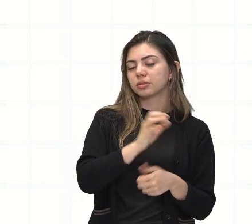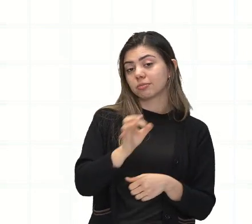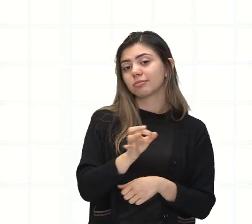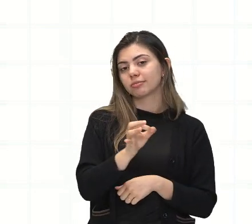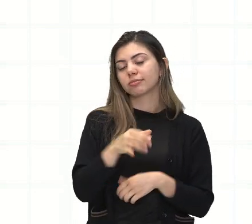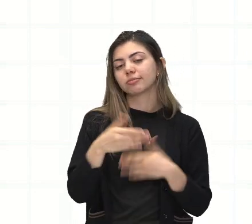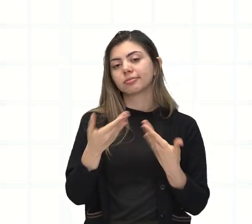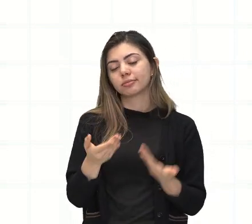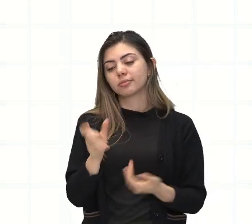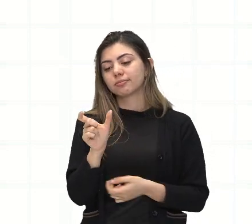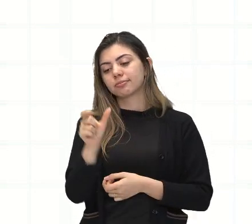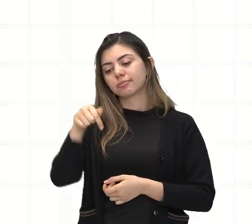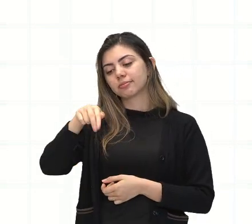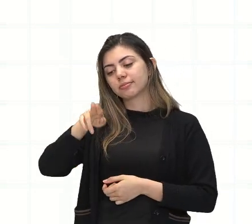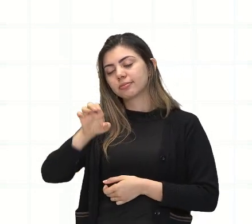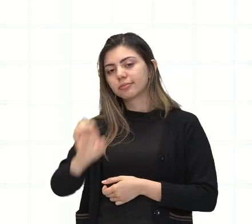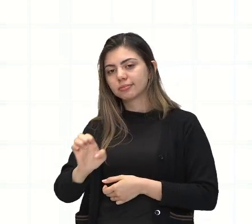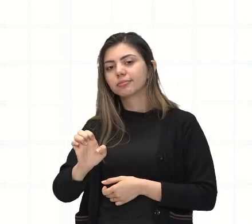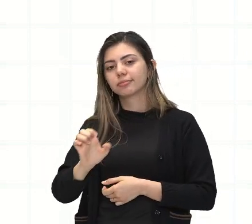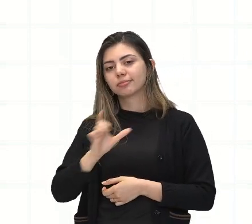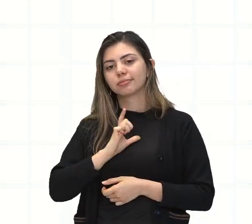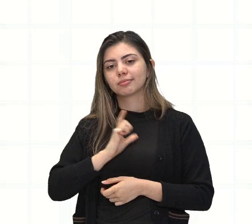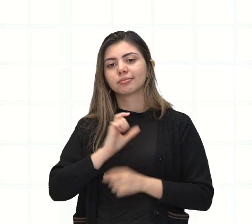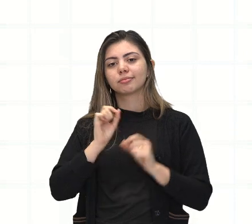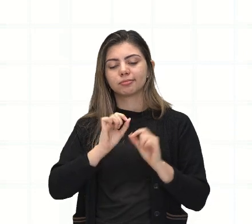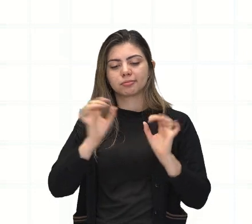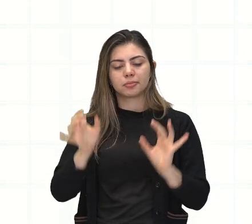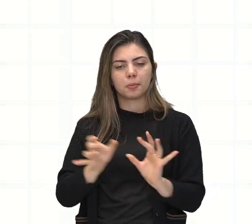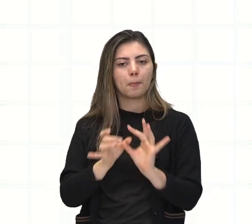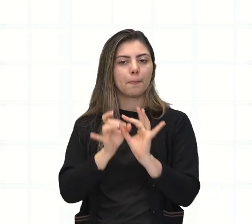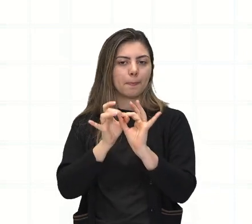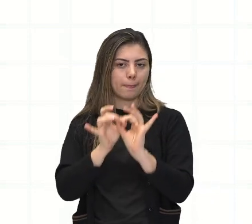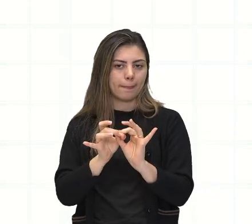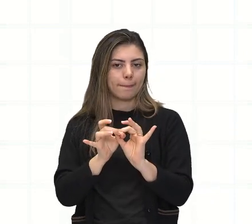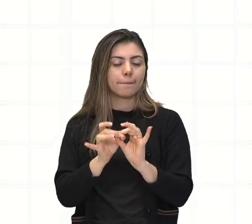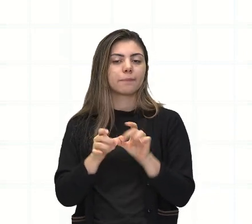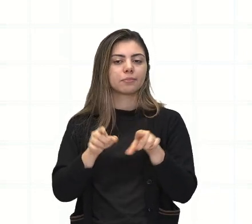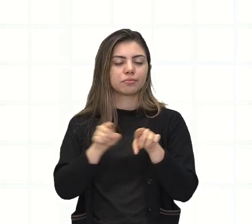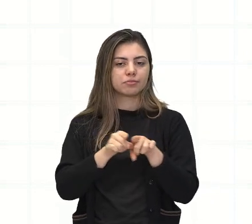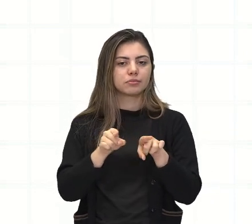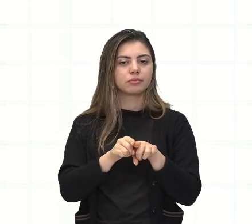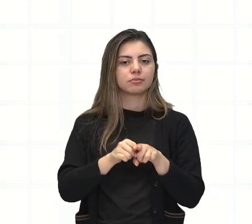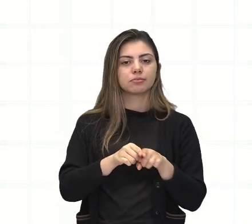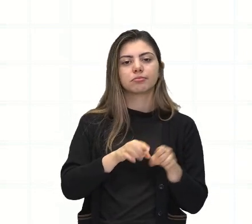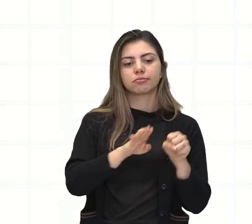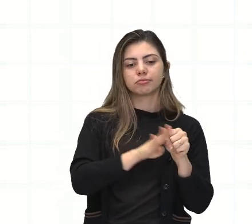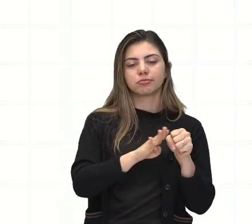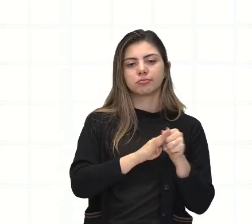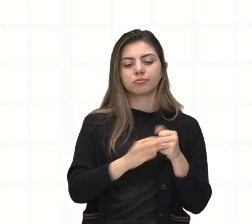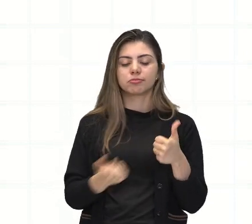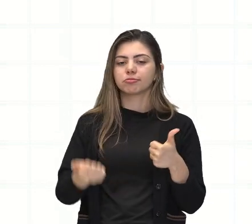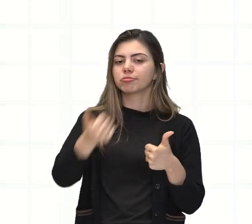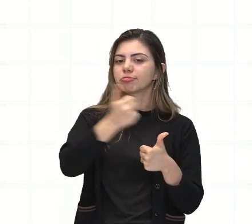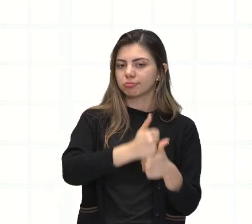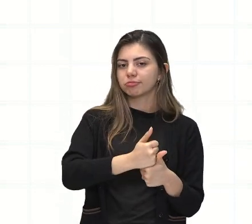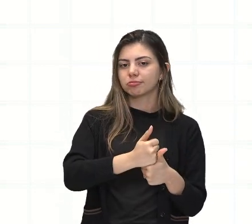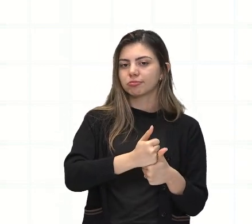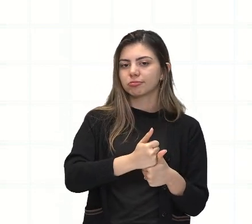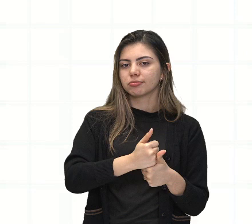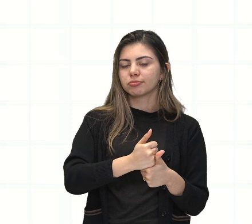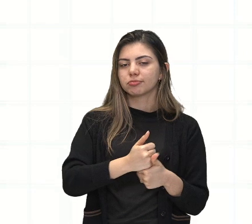esse que, ele está fazendo uma conexão e ele está substituindo um ser